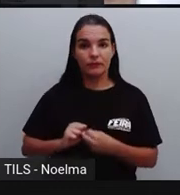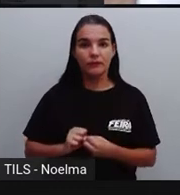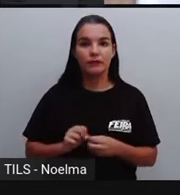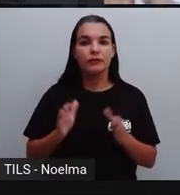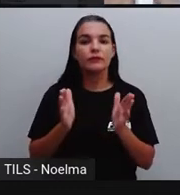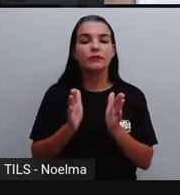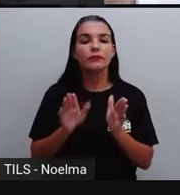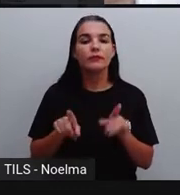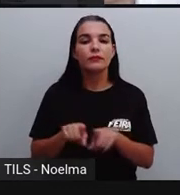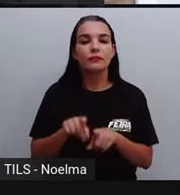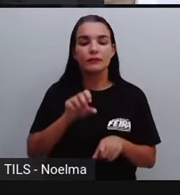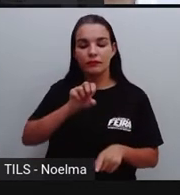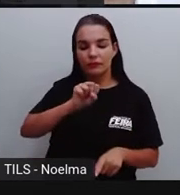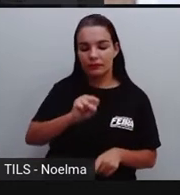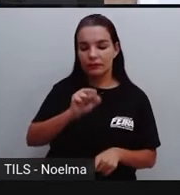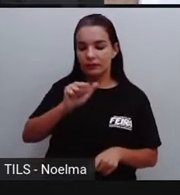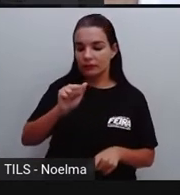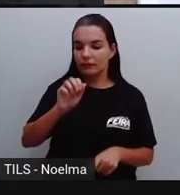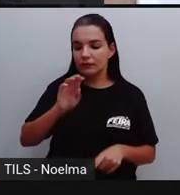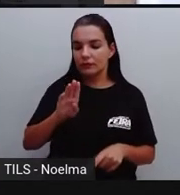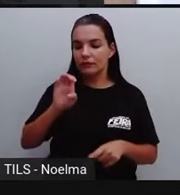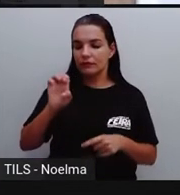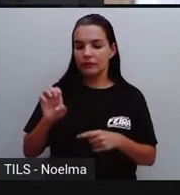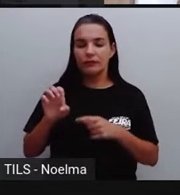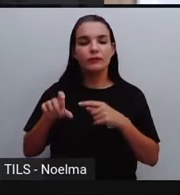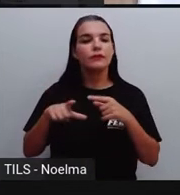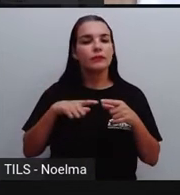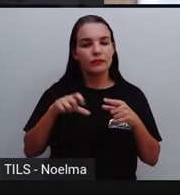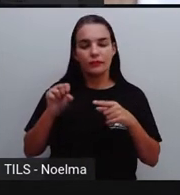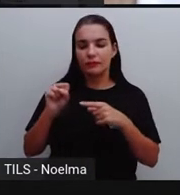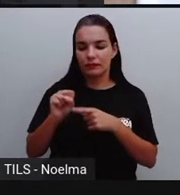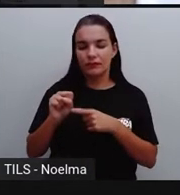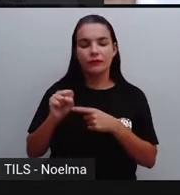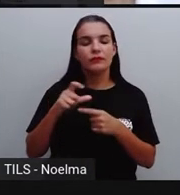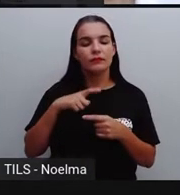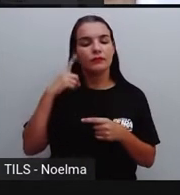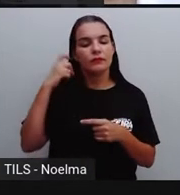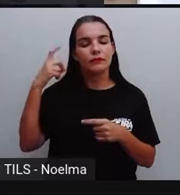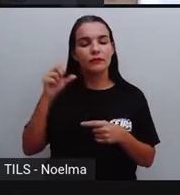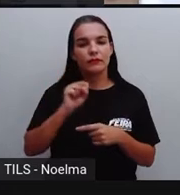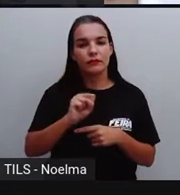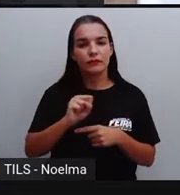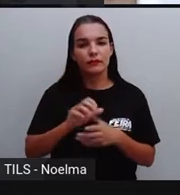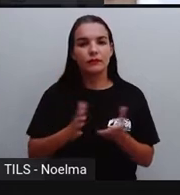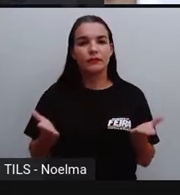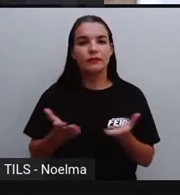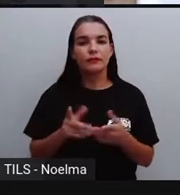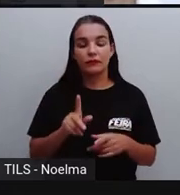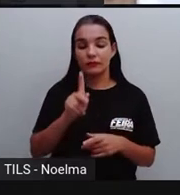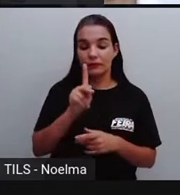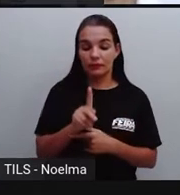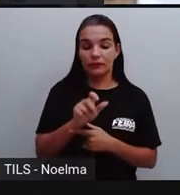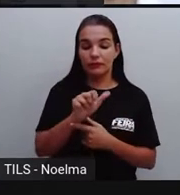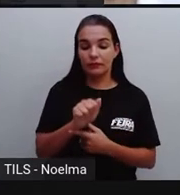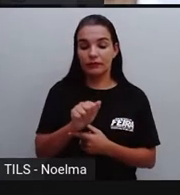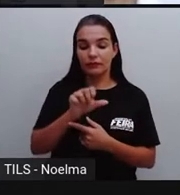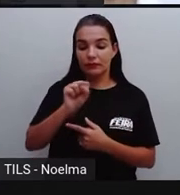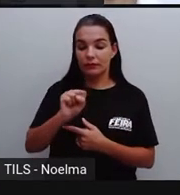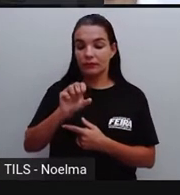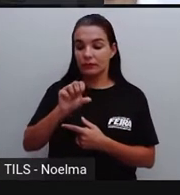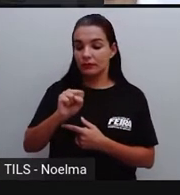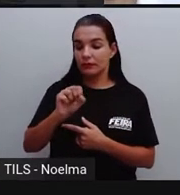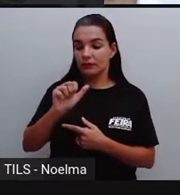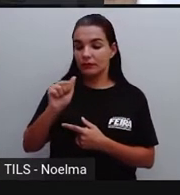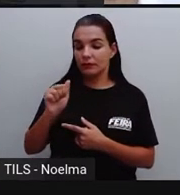Sabe. Também tem som de si, ó. Pássaros, ó, de novo, duas letras,